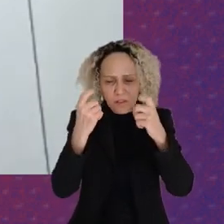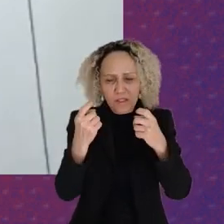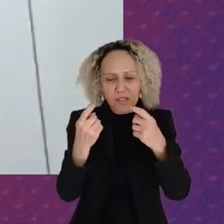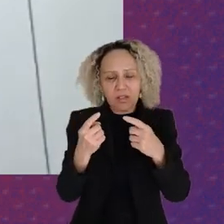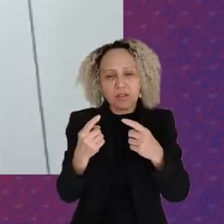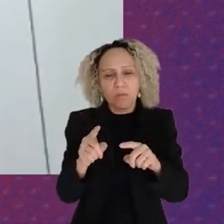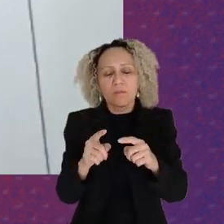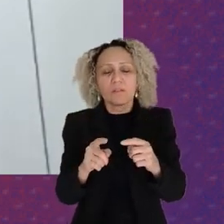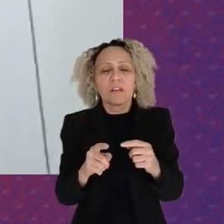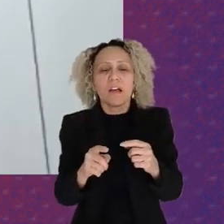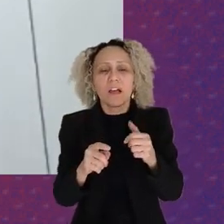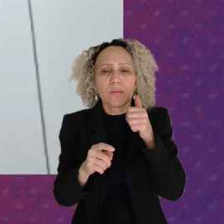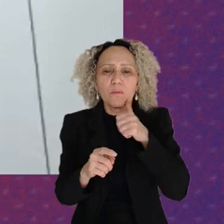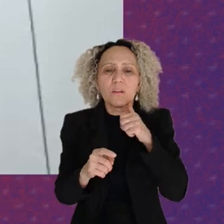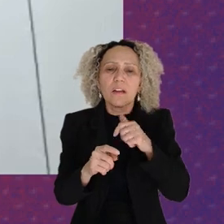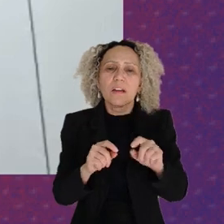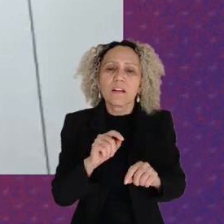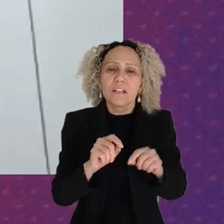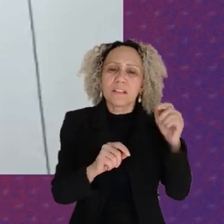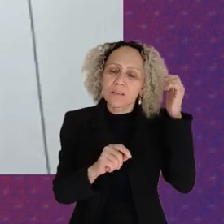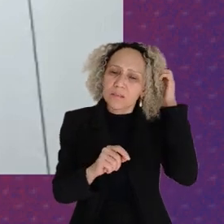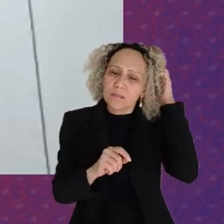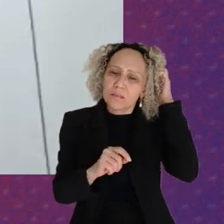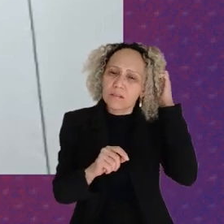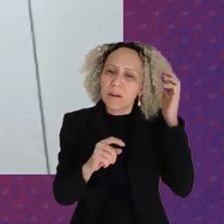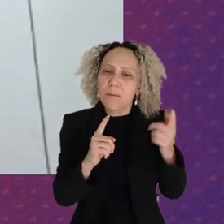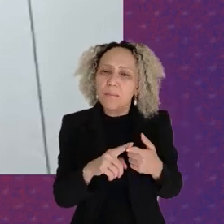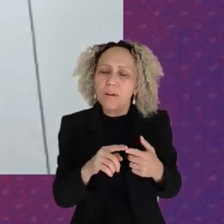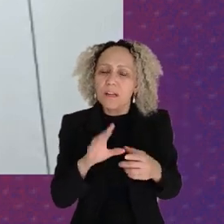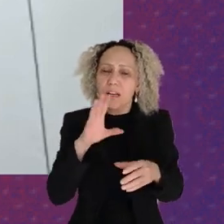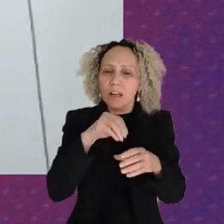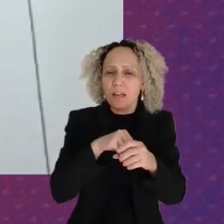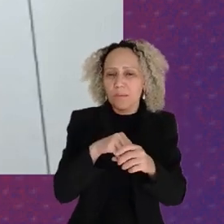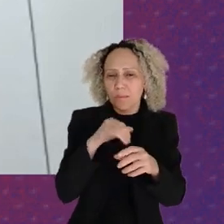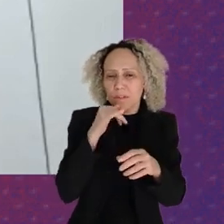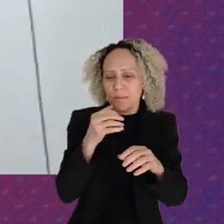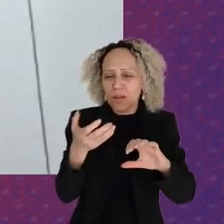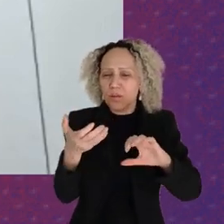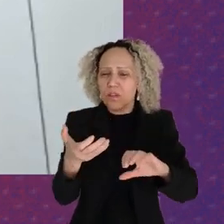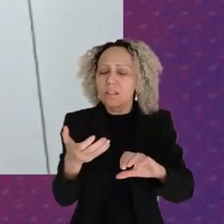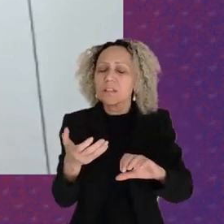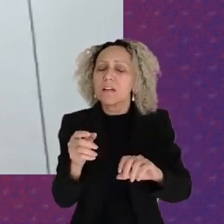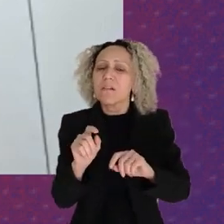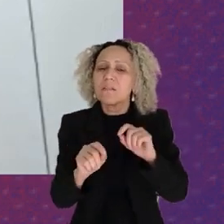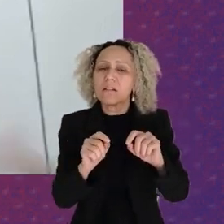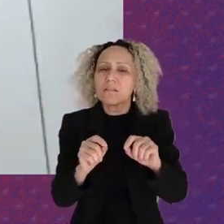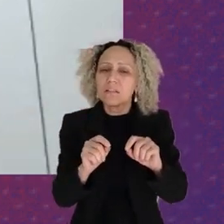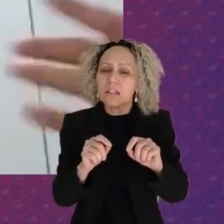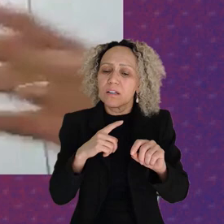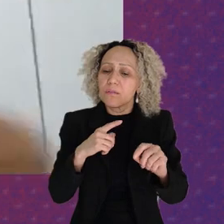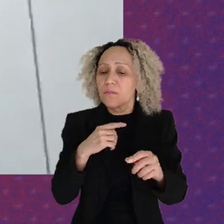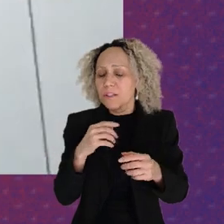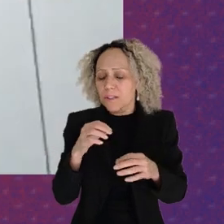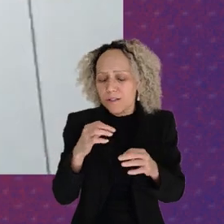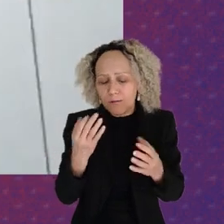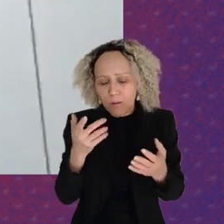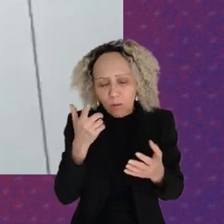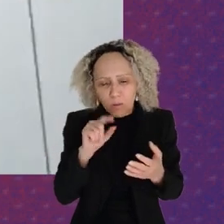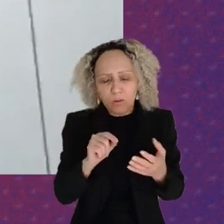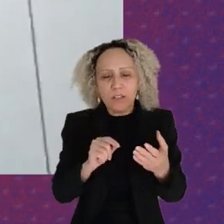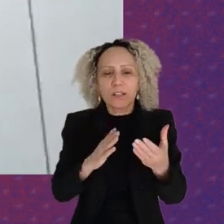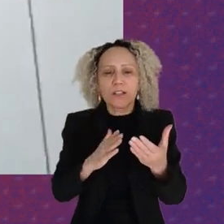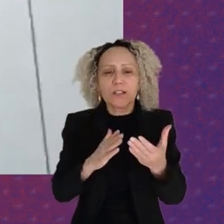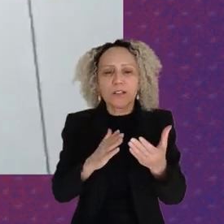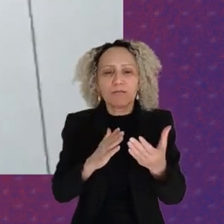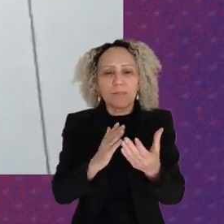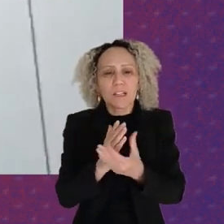naquele momento, na correlação de forças que nós tínhamos no Congresso Nacional, o que deu para avançar foi para colocar contra as